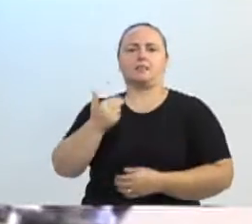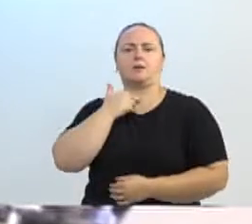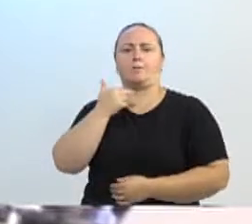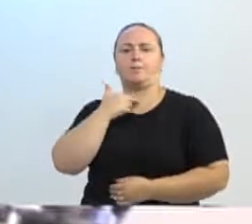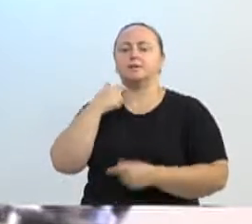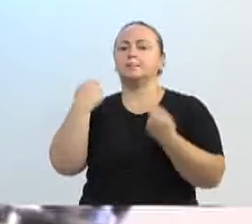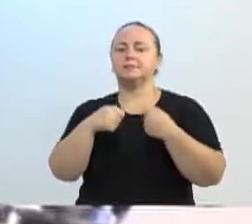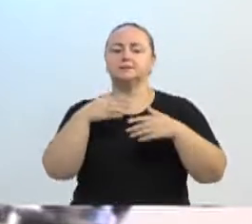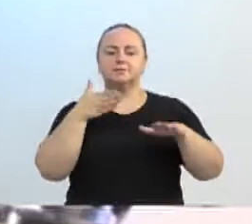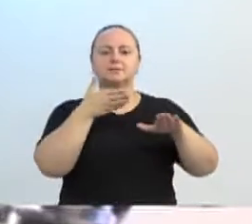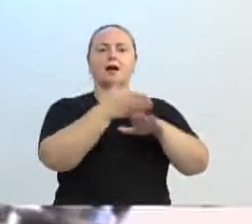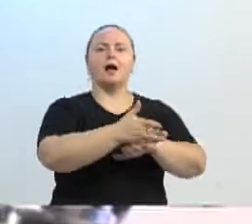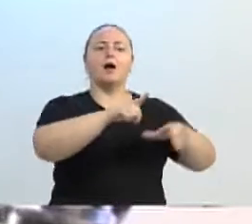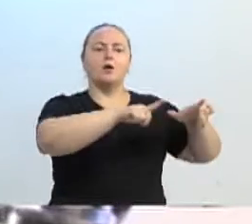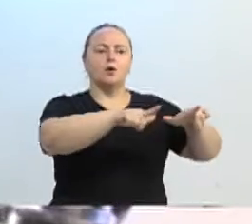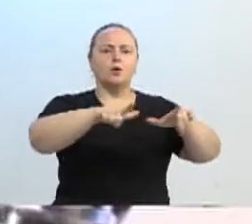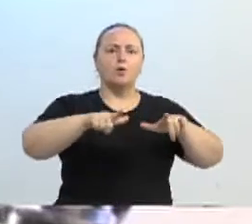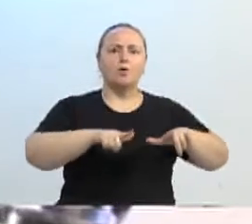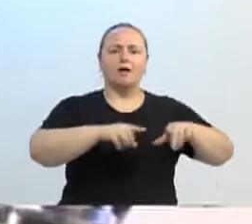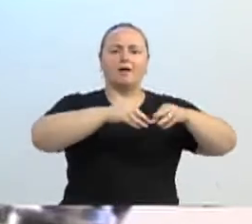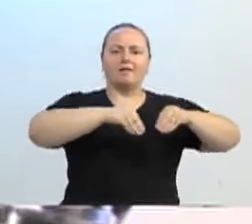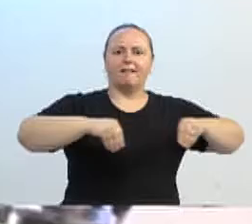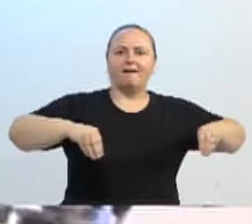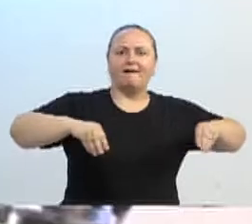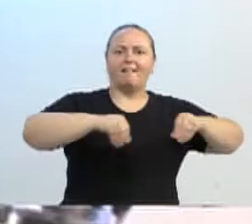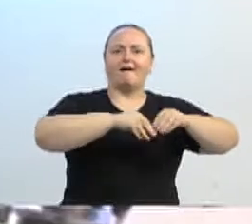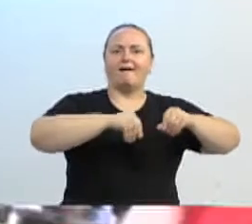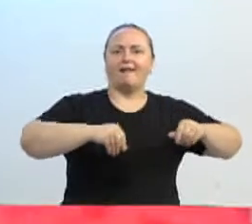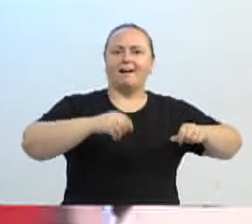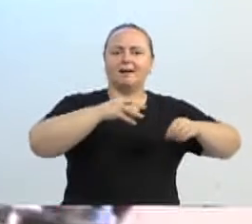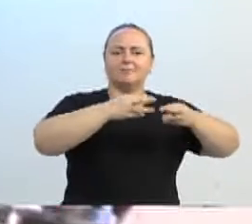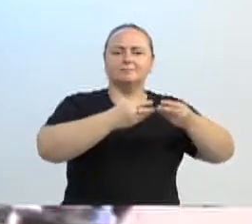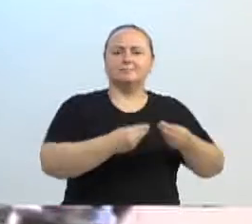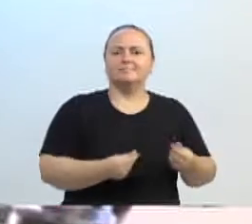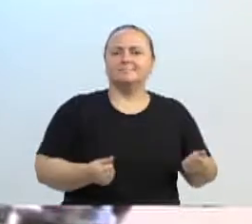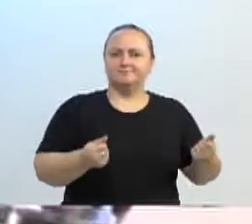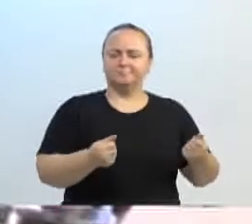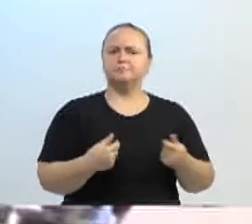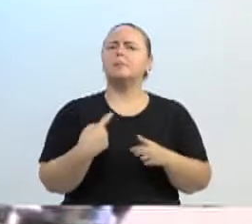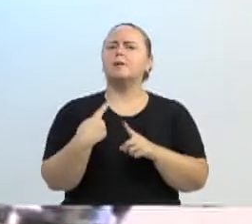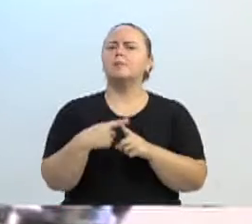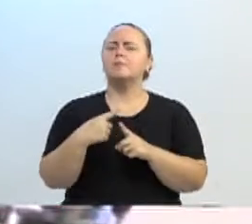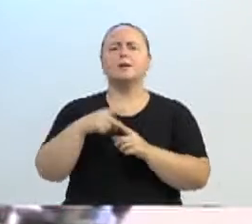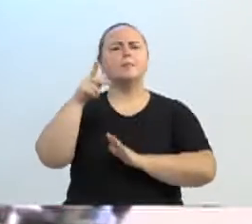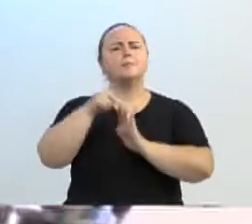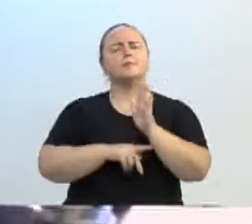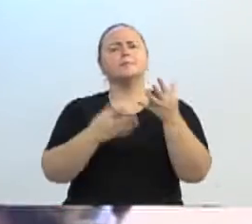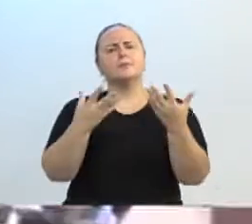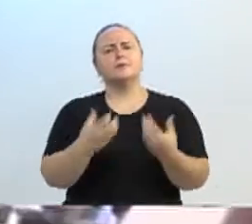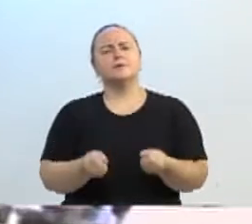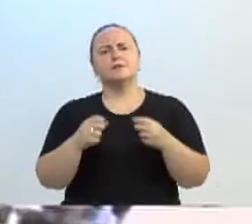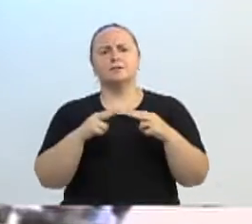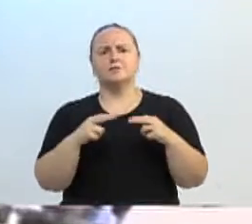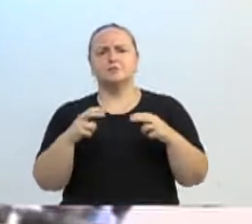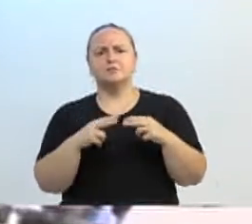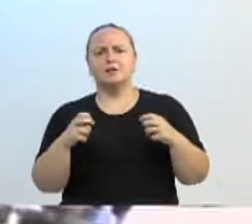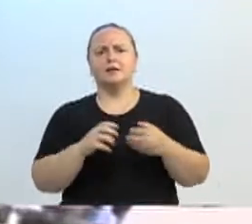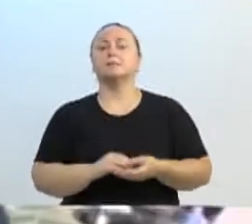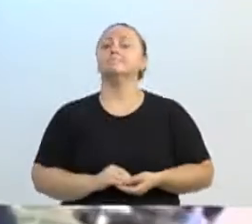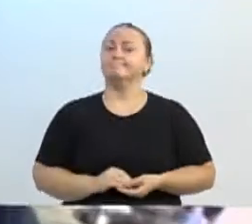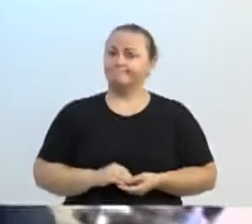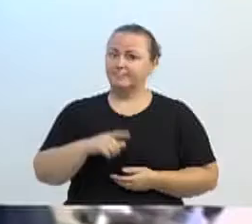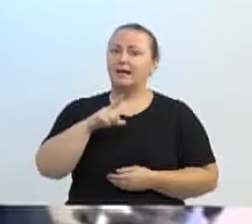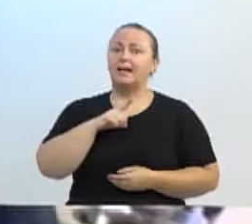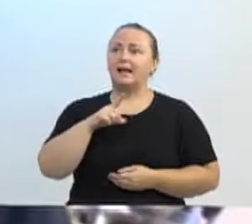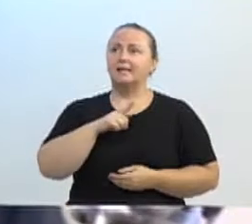de compostagem, né? E por que que esse projeto foi tão bem aceito aqui na sociedade de Florianópolis? Porque a gente tem várias iniciativas de